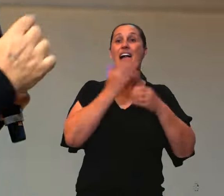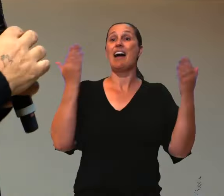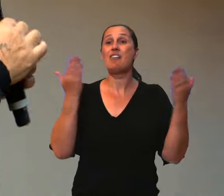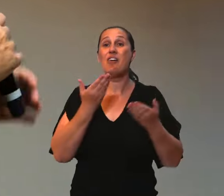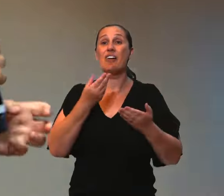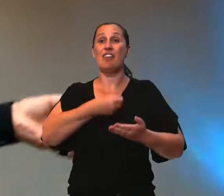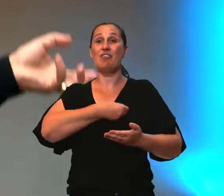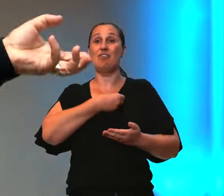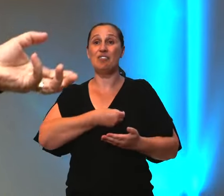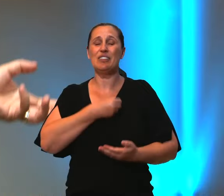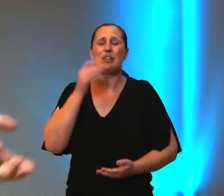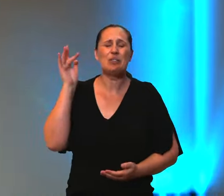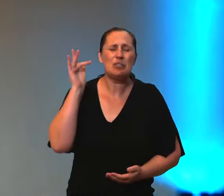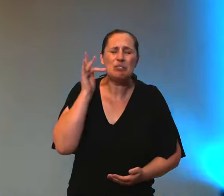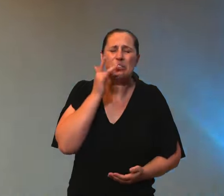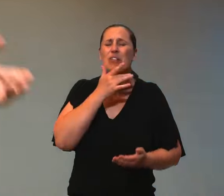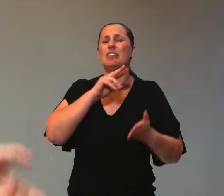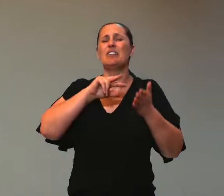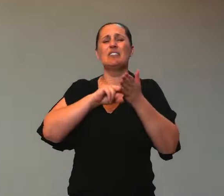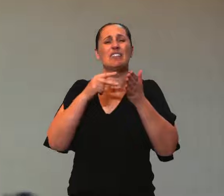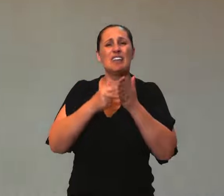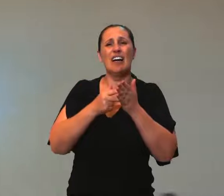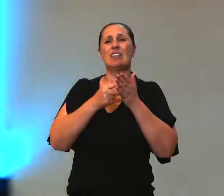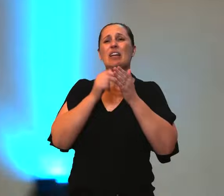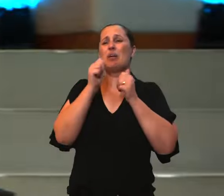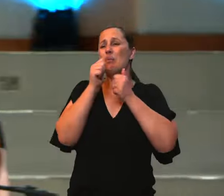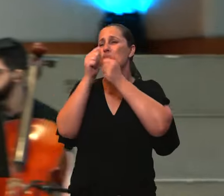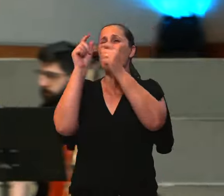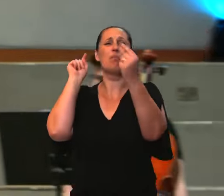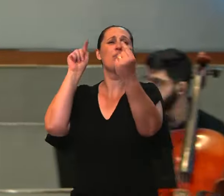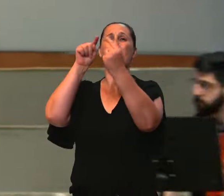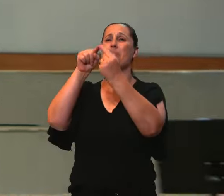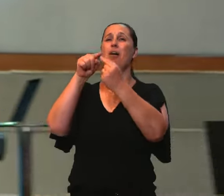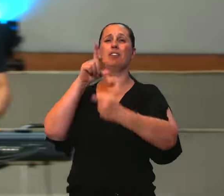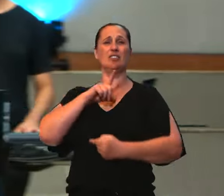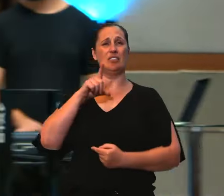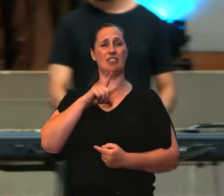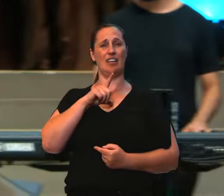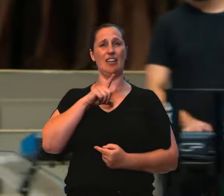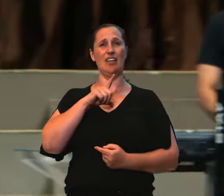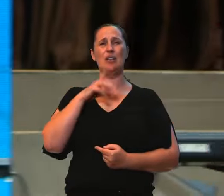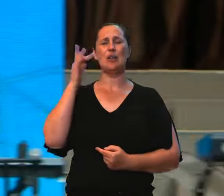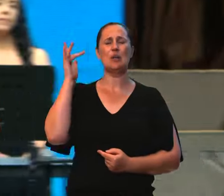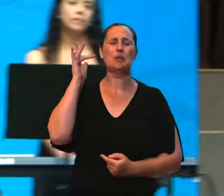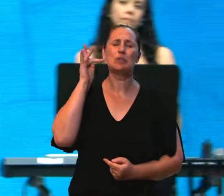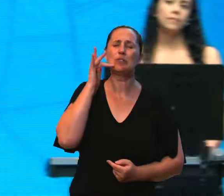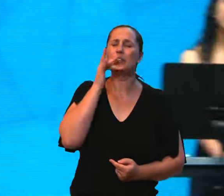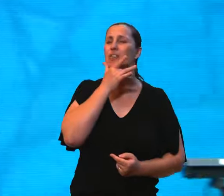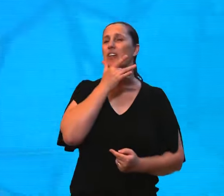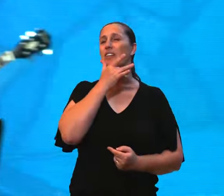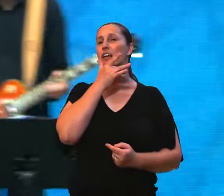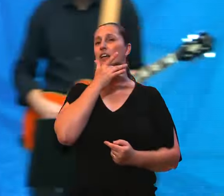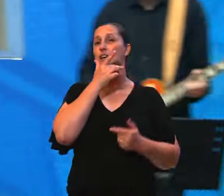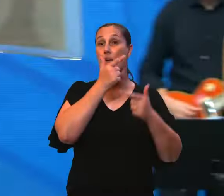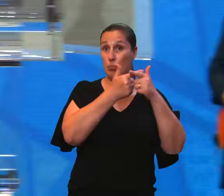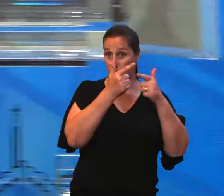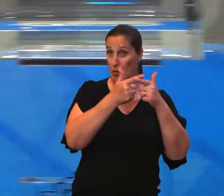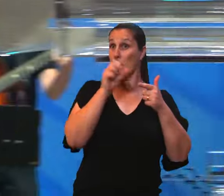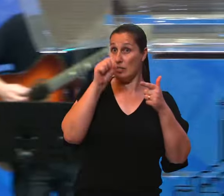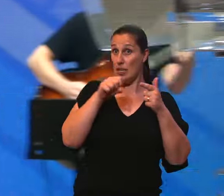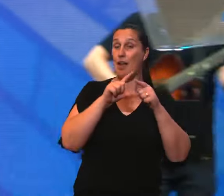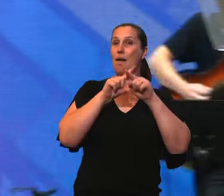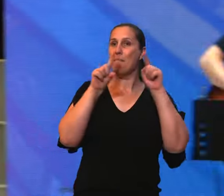abundância uma vida que tem significado que tem direção que tem propósito uma vida gostosa não sem problemas mas